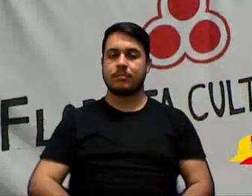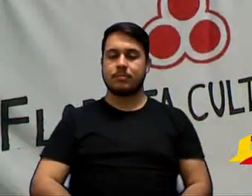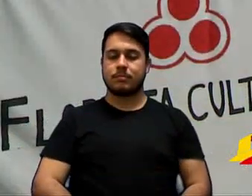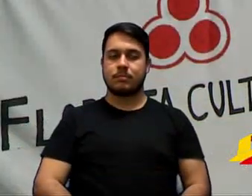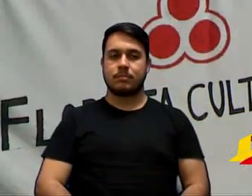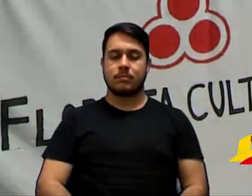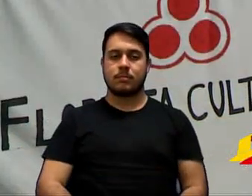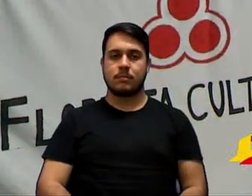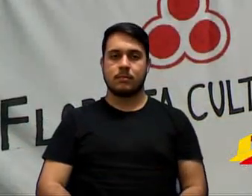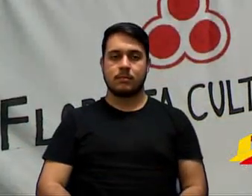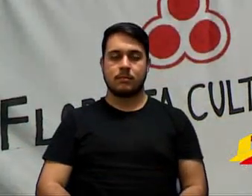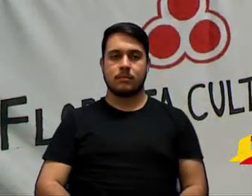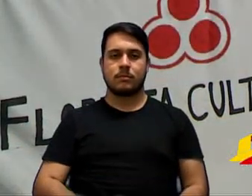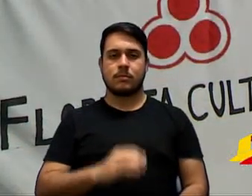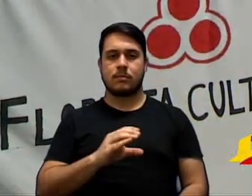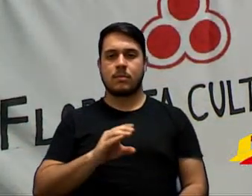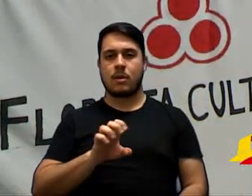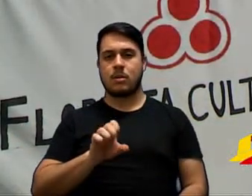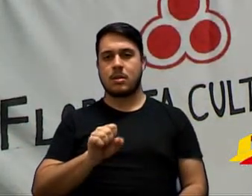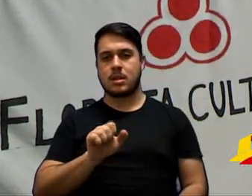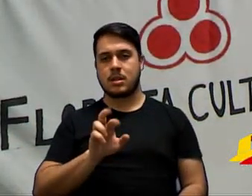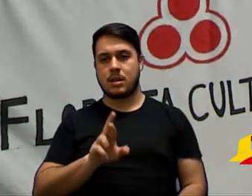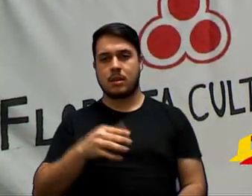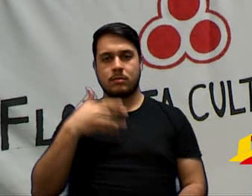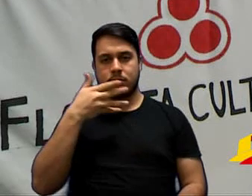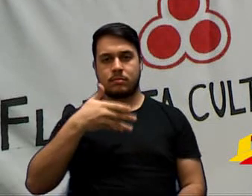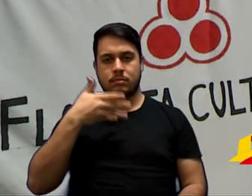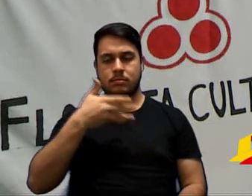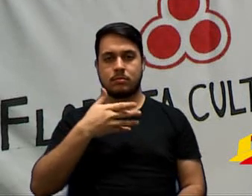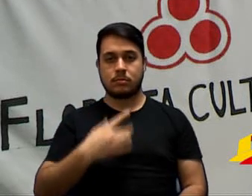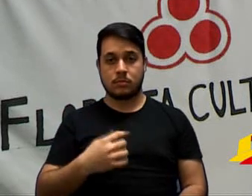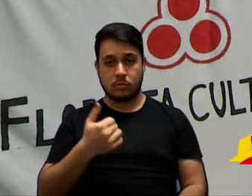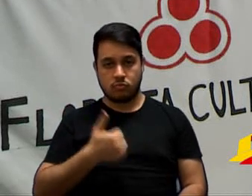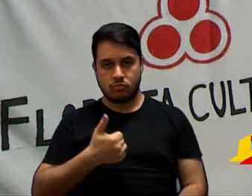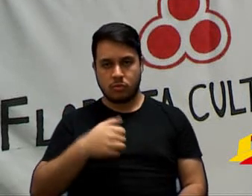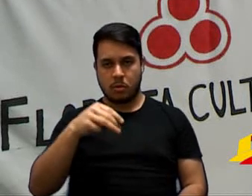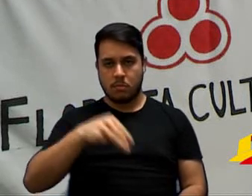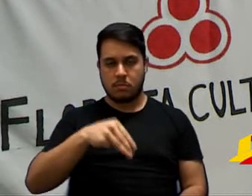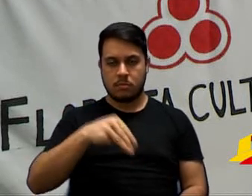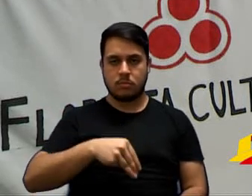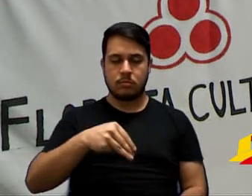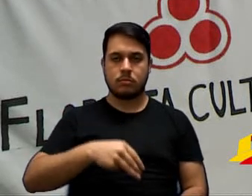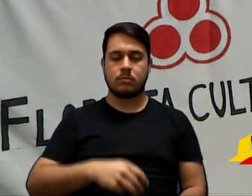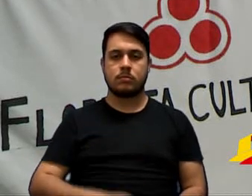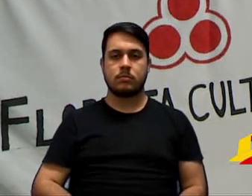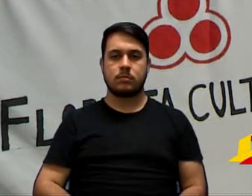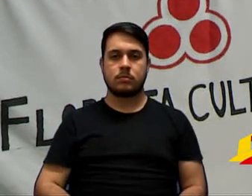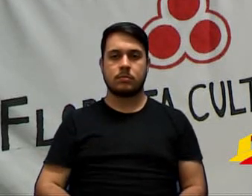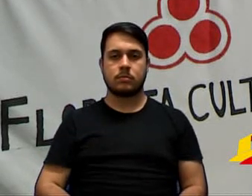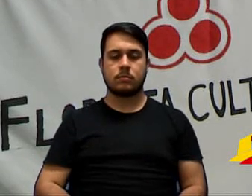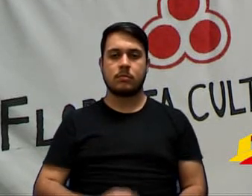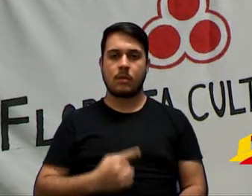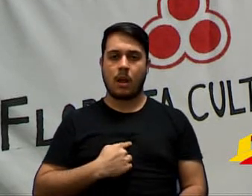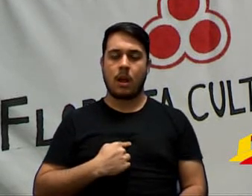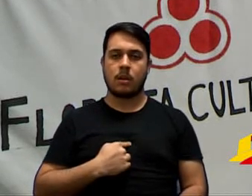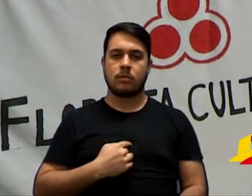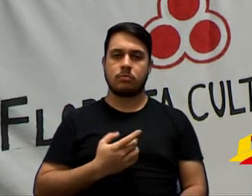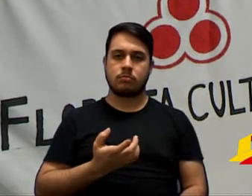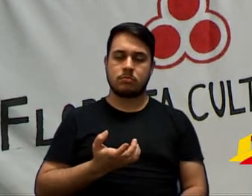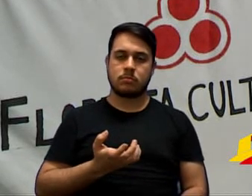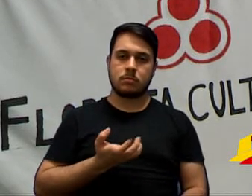o sesi é pedir o uso da palavra eu não tinha um choque havia escrito antes deu certo que ele complementar o que só iria pedir celeridade